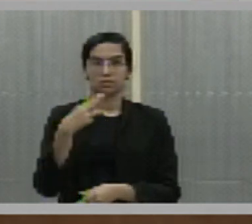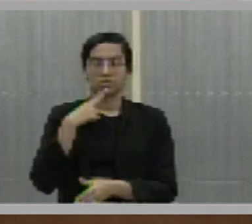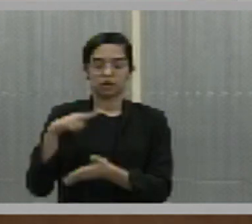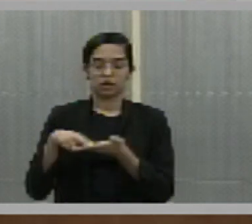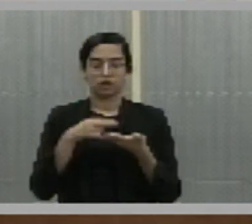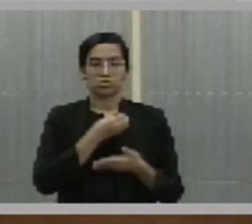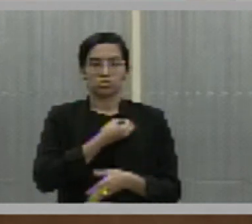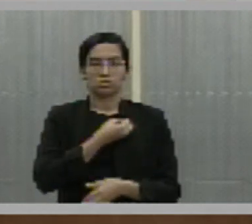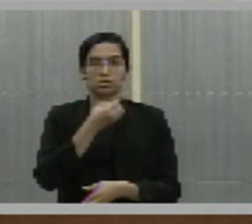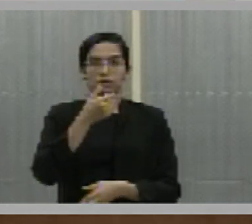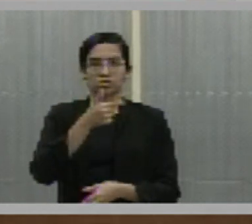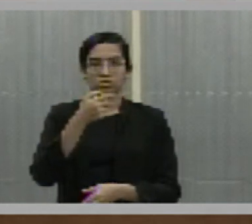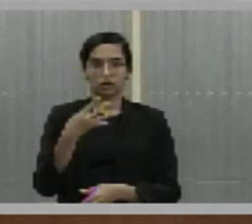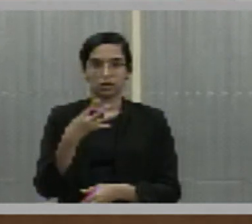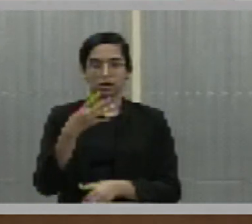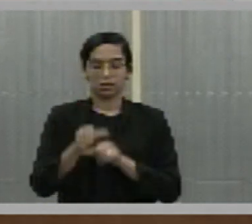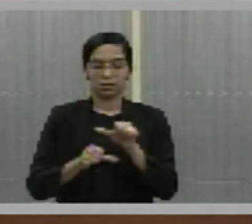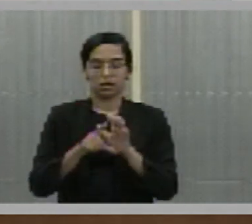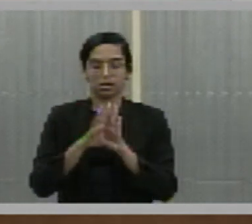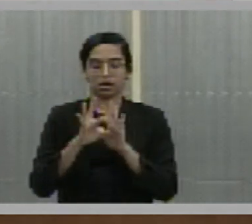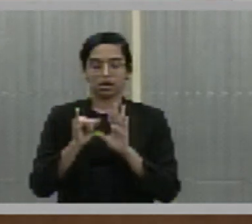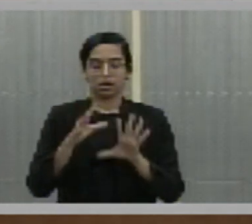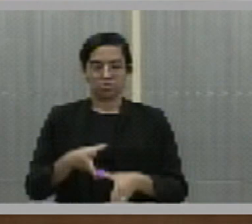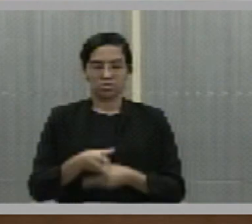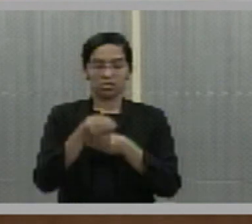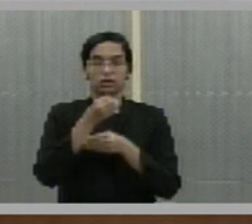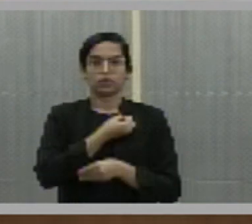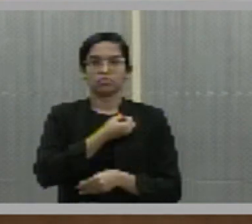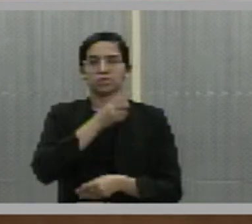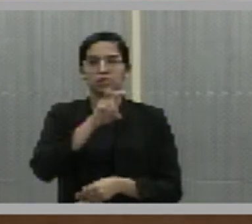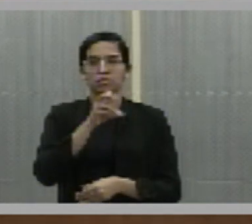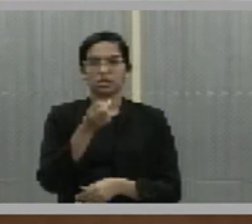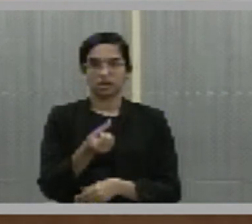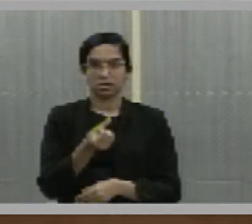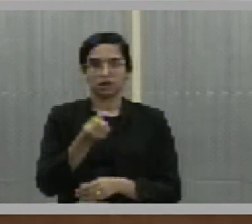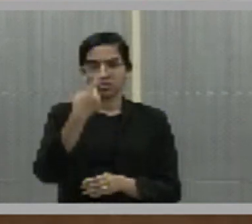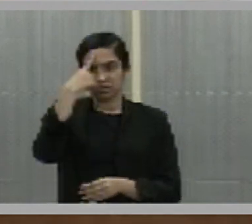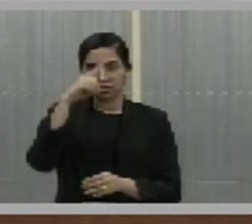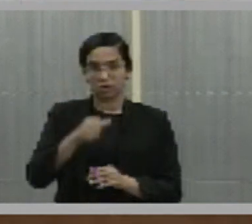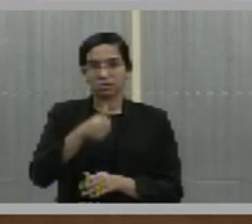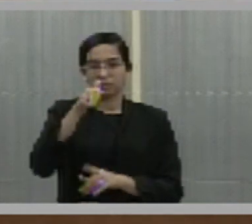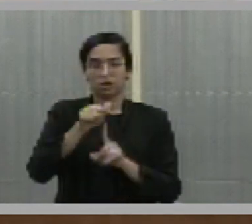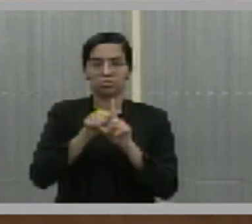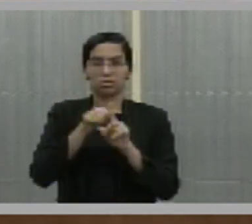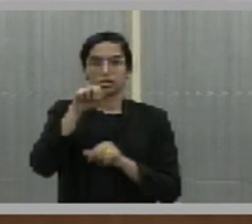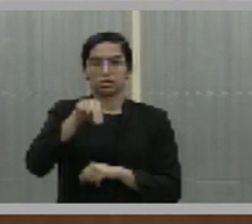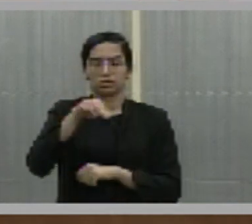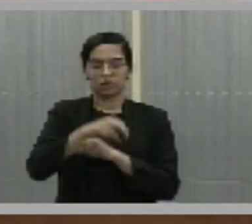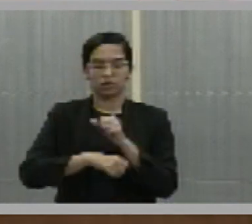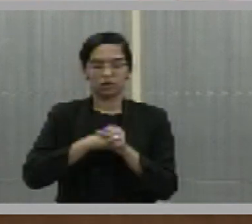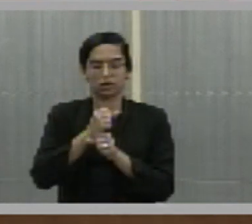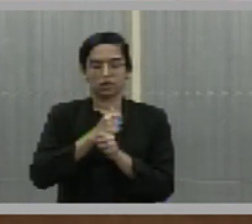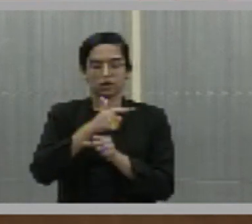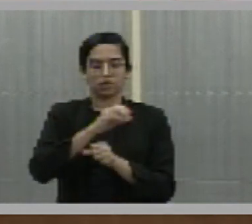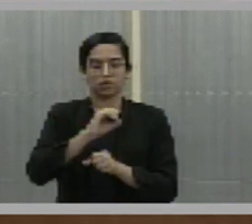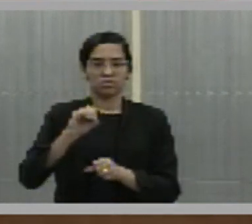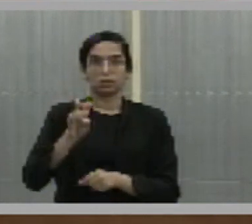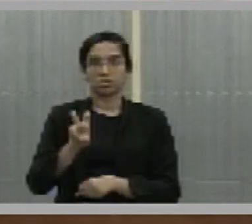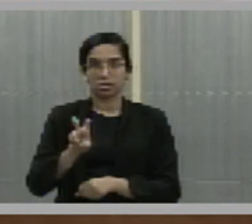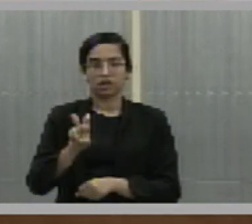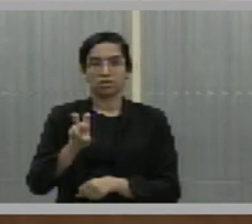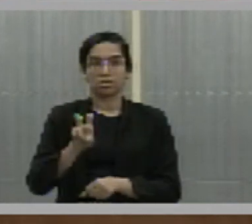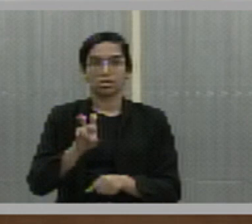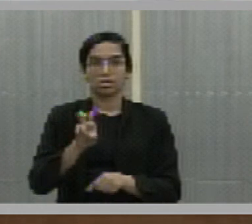24. Altera a lei complementar número 56, de 1º de novembro de 2005. Ajuste na estrutura interna